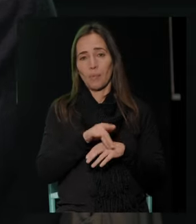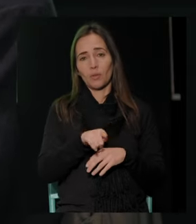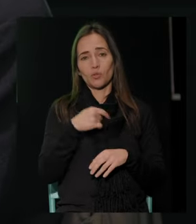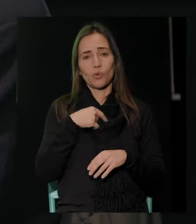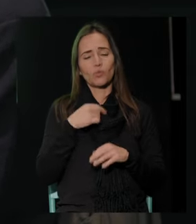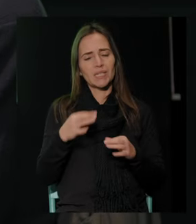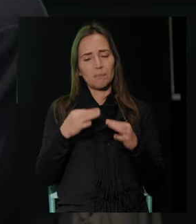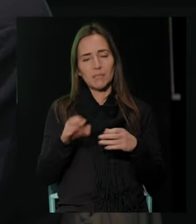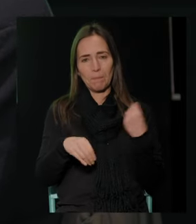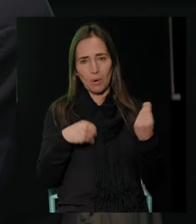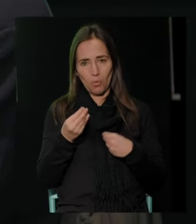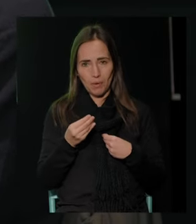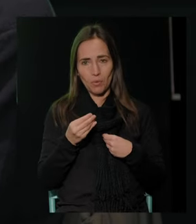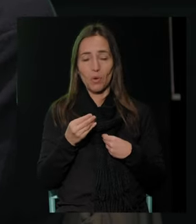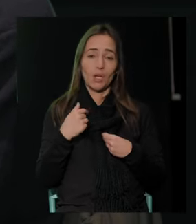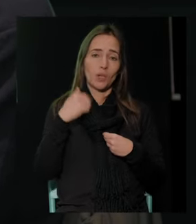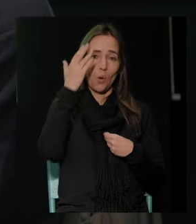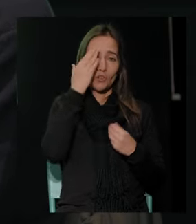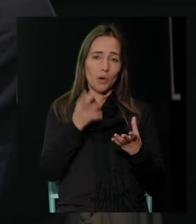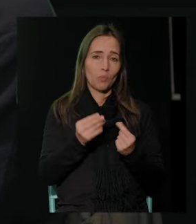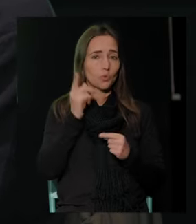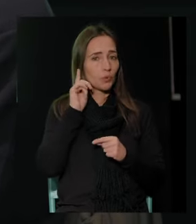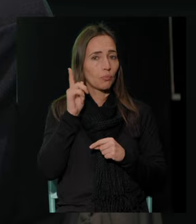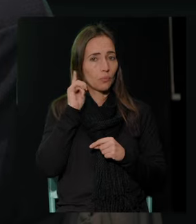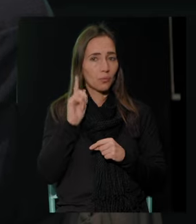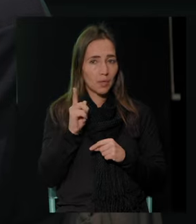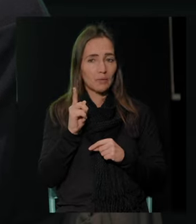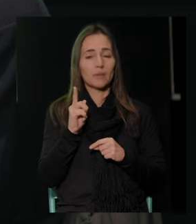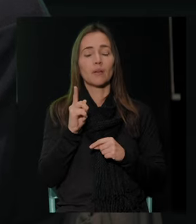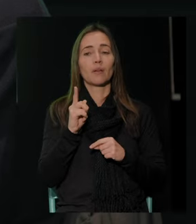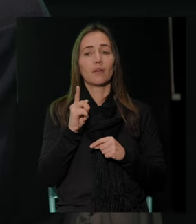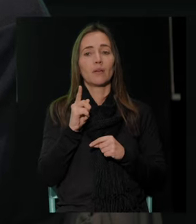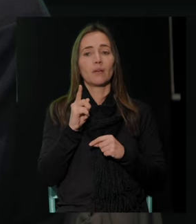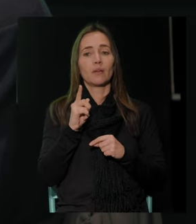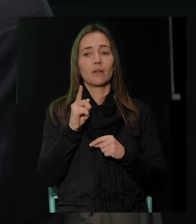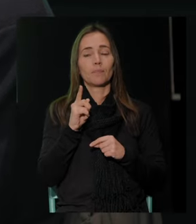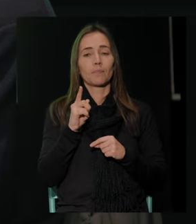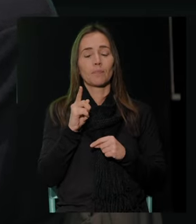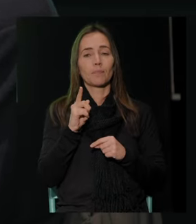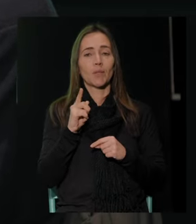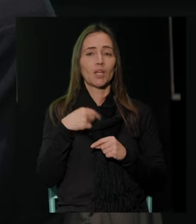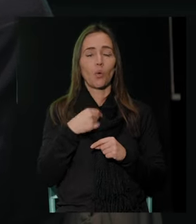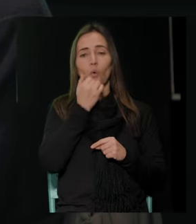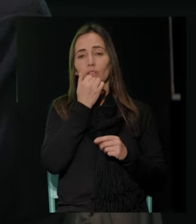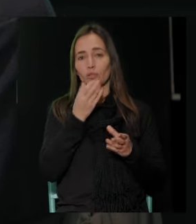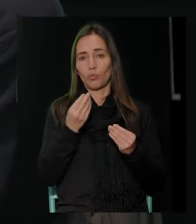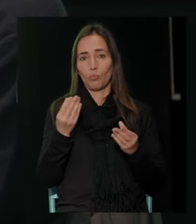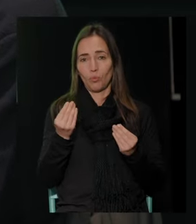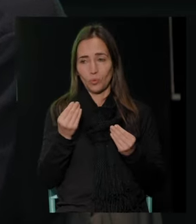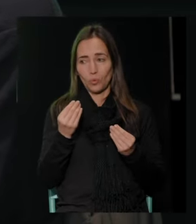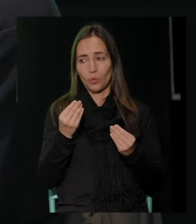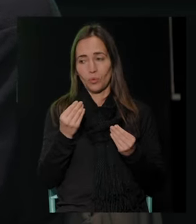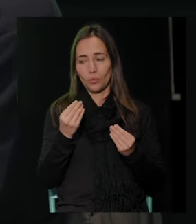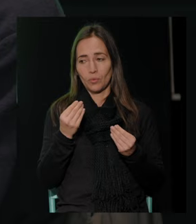preocupo sempre, e acho que é muito importante, e aquilo que é, fico muito contente